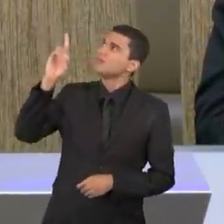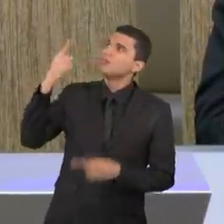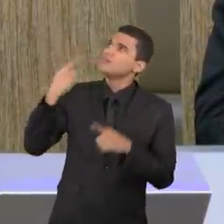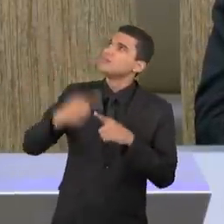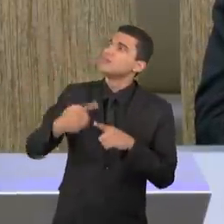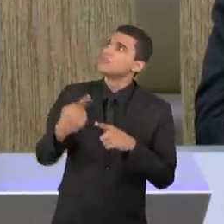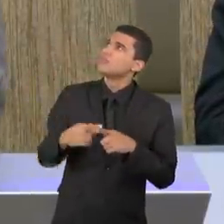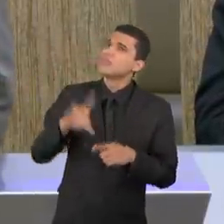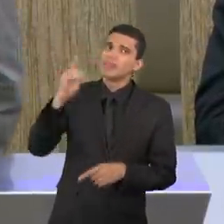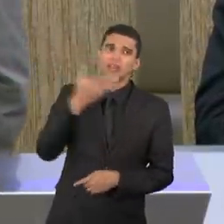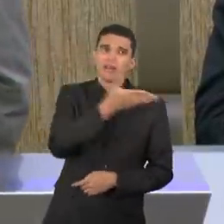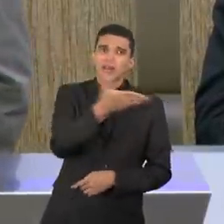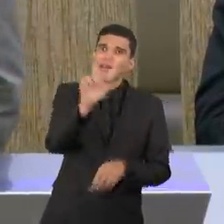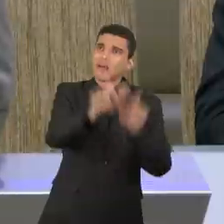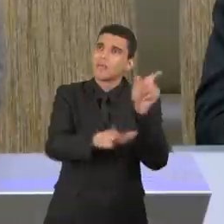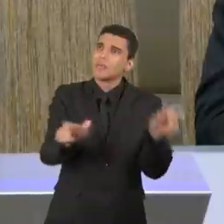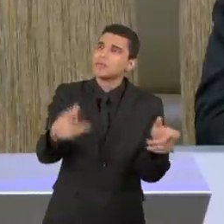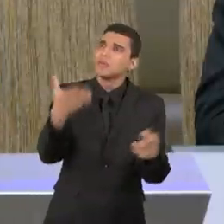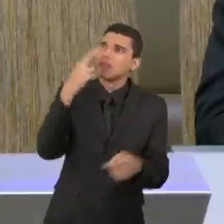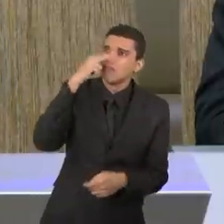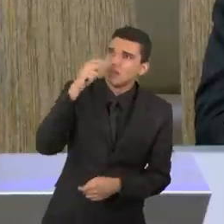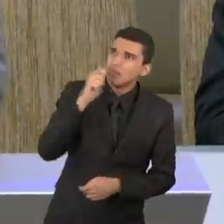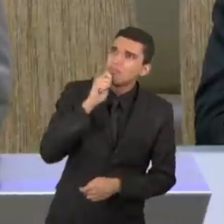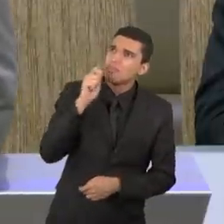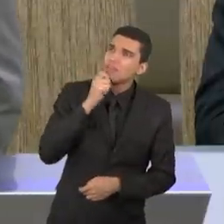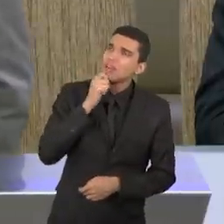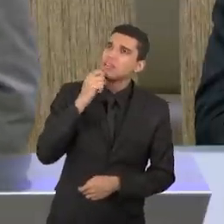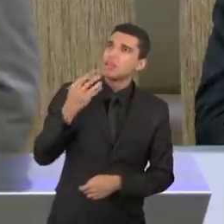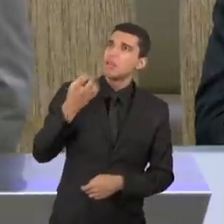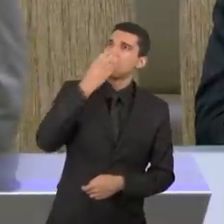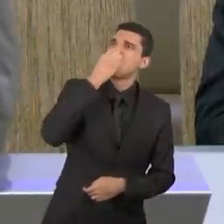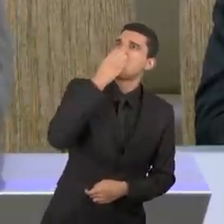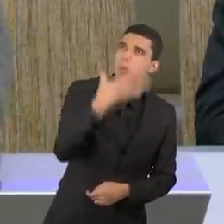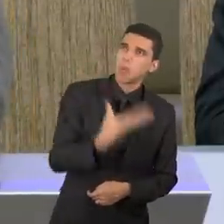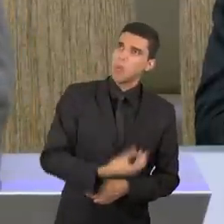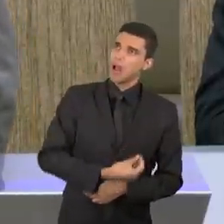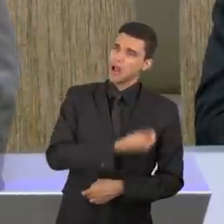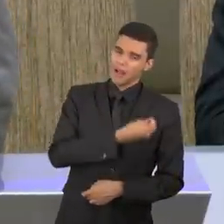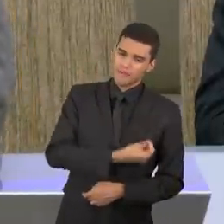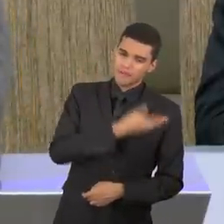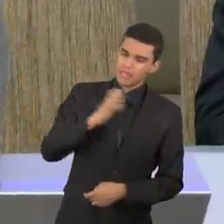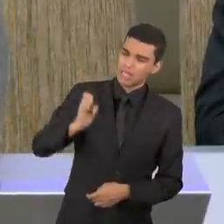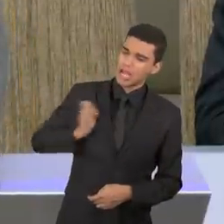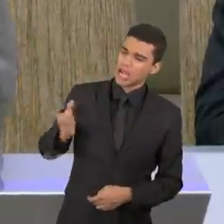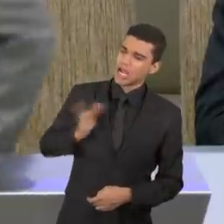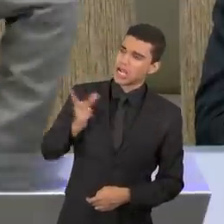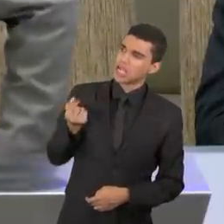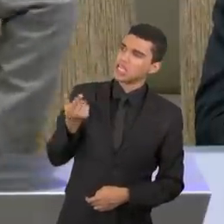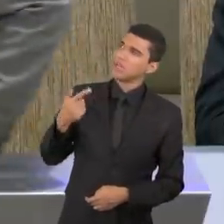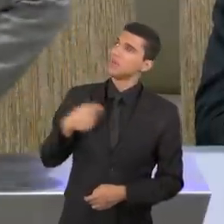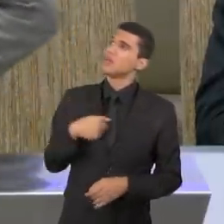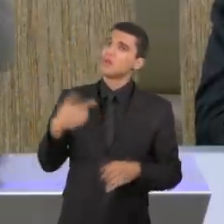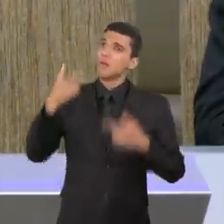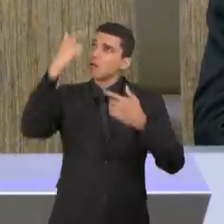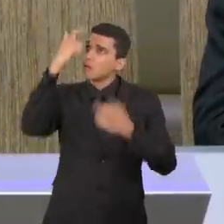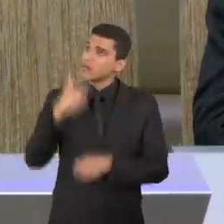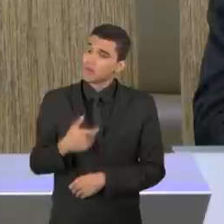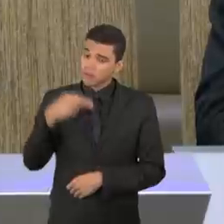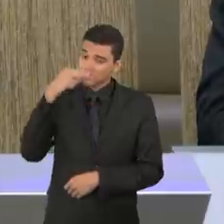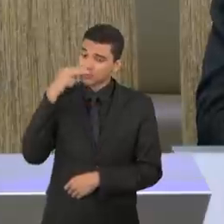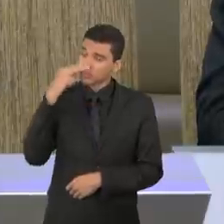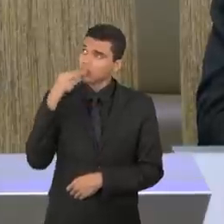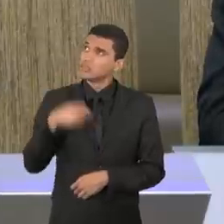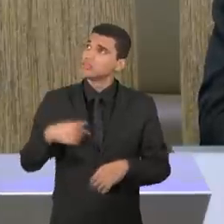entender isso, fiquei sobremaneira preocupado, porque ele estava sem